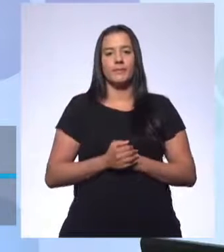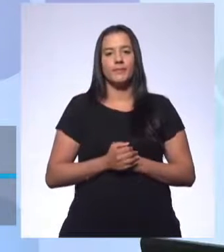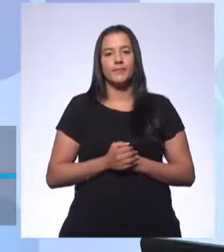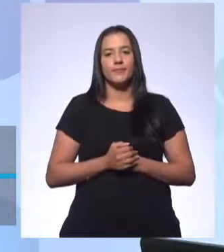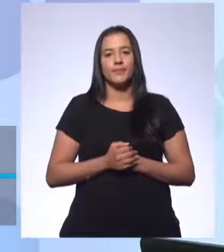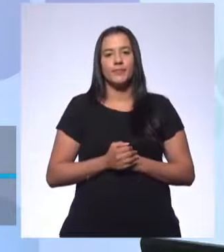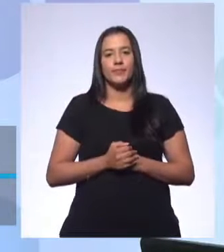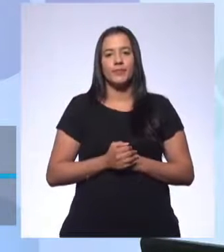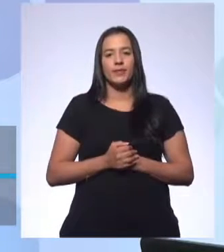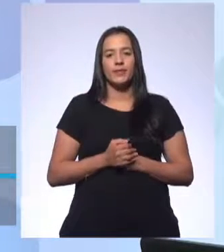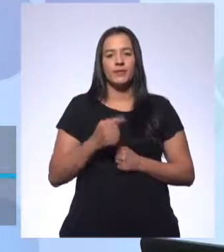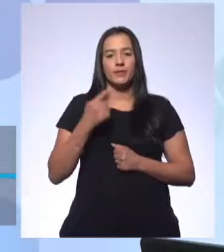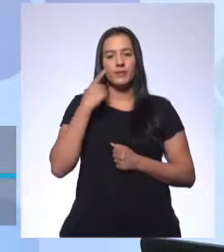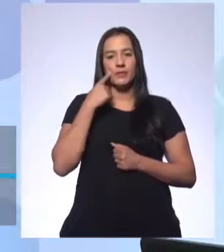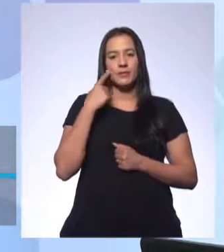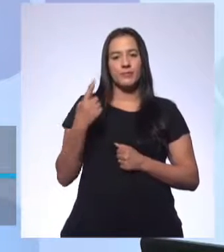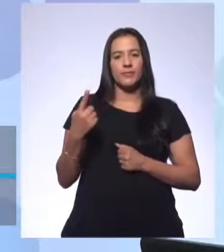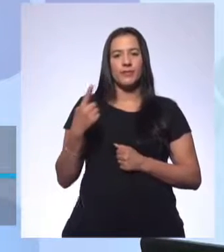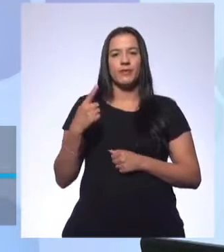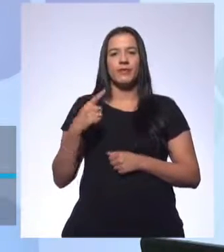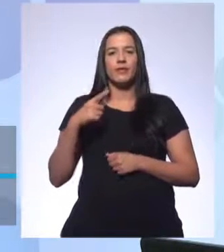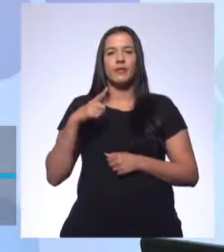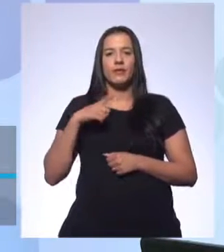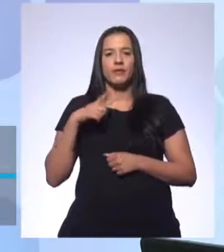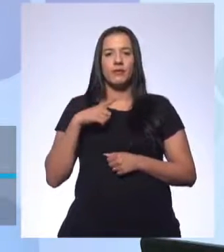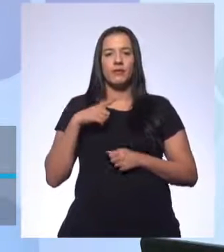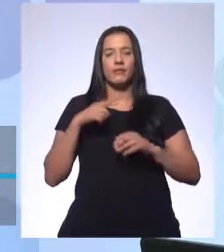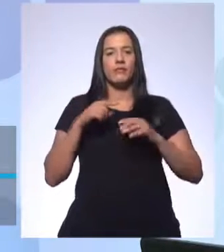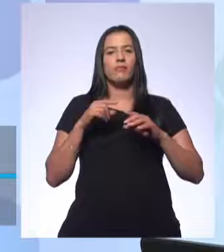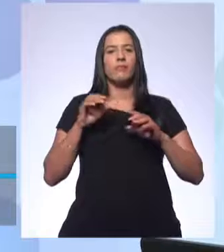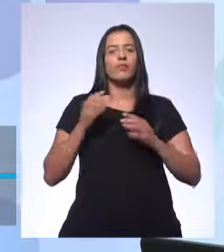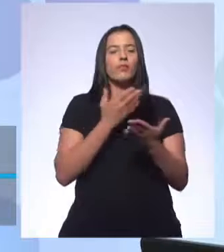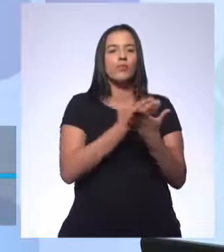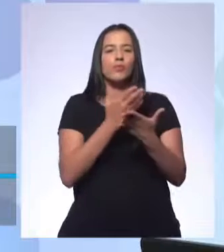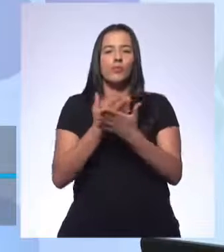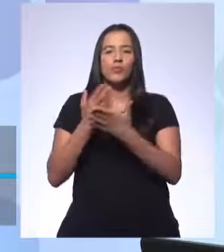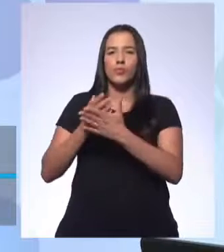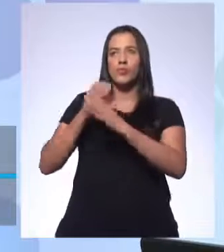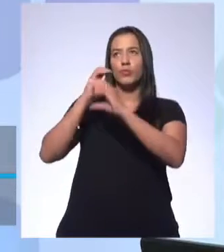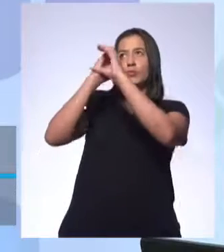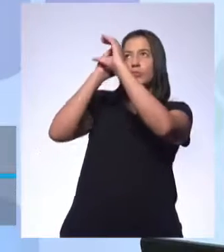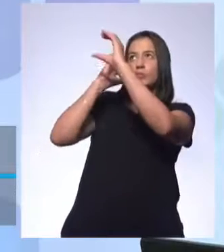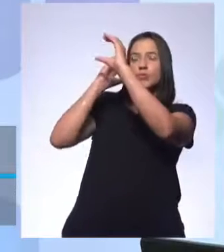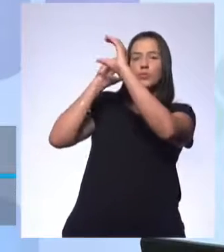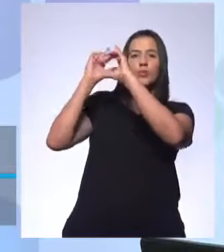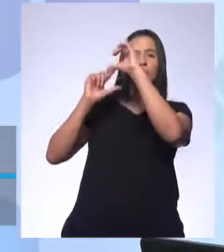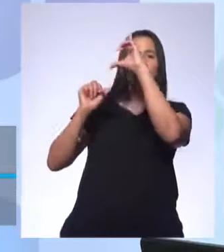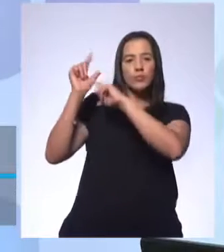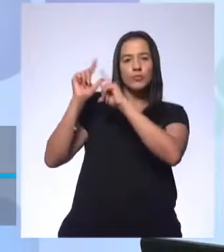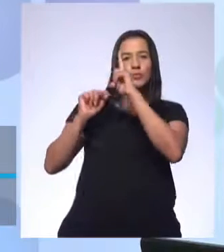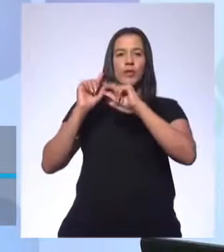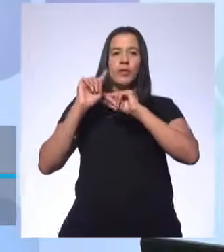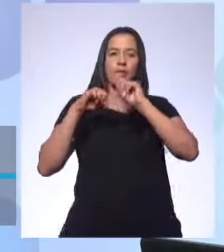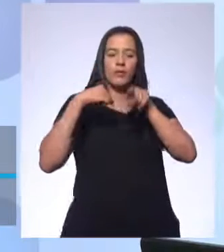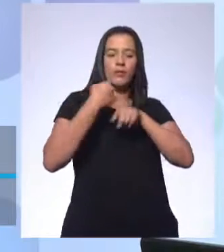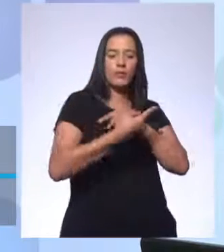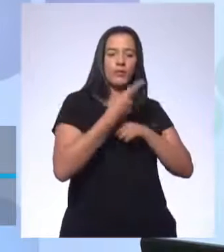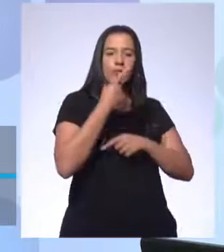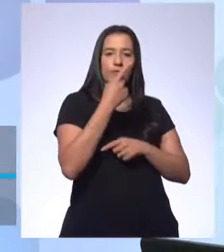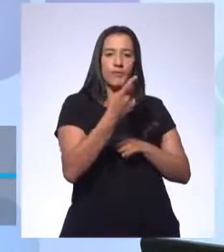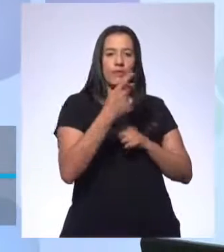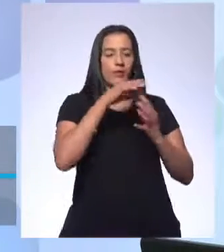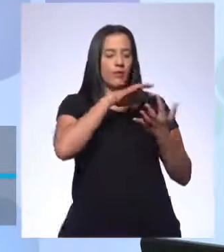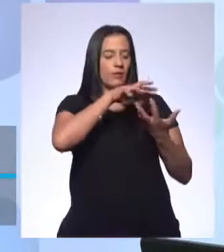tem uma sistemática padrão de estudar astronomia, falar um pouquinho sobre a Terra, depois falar do astro mais próximo, que é a